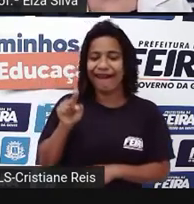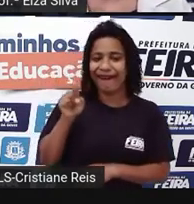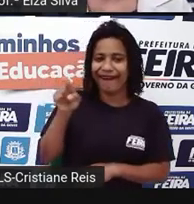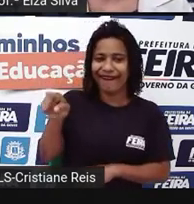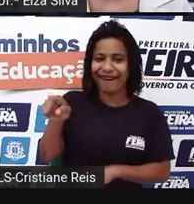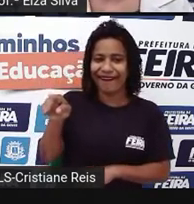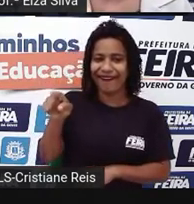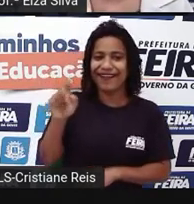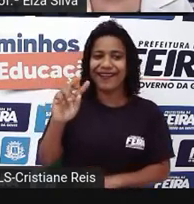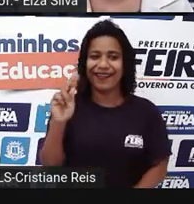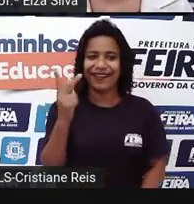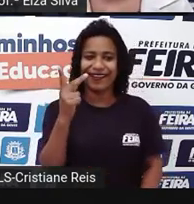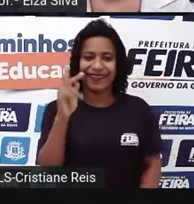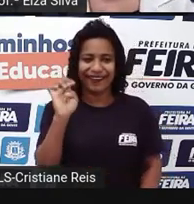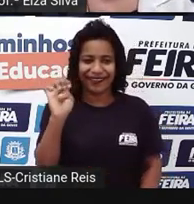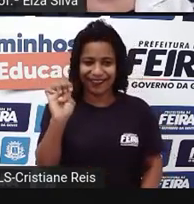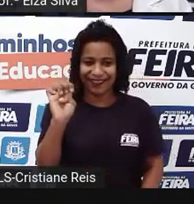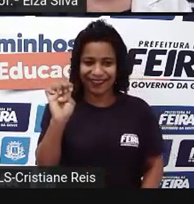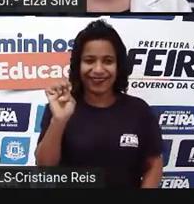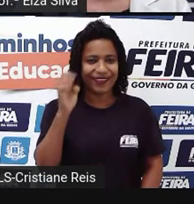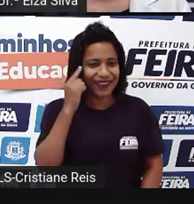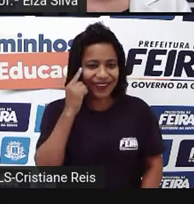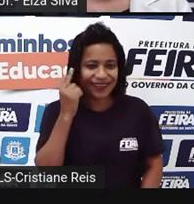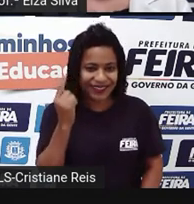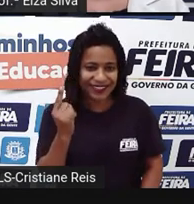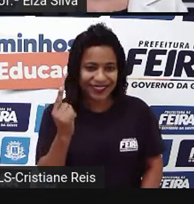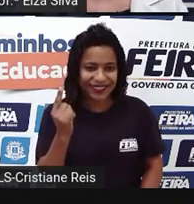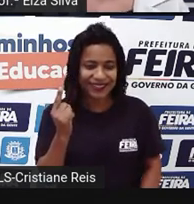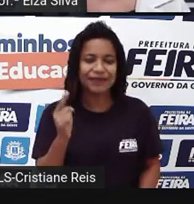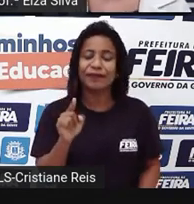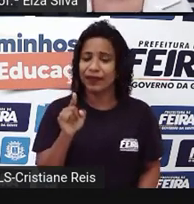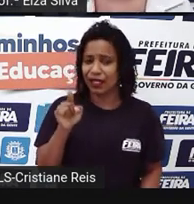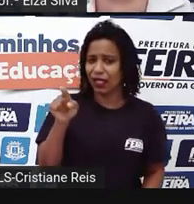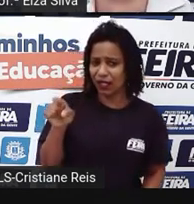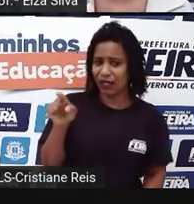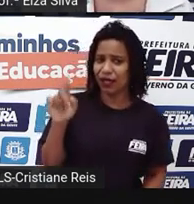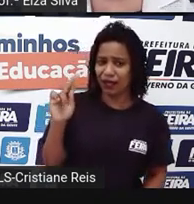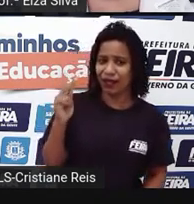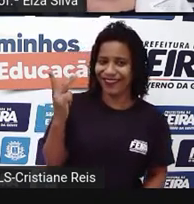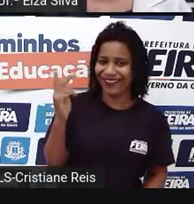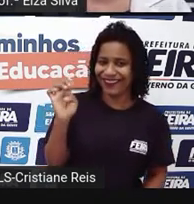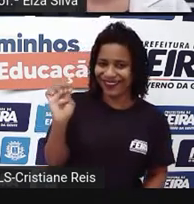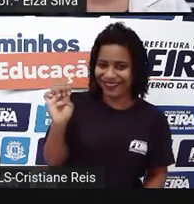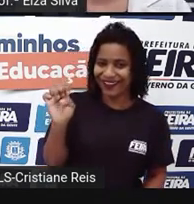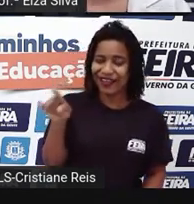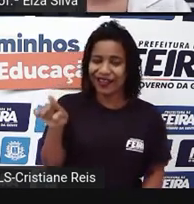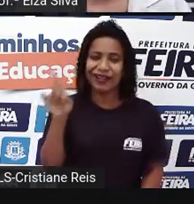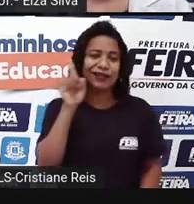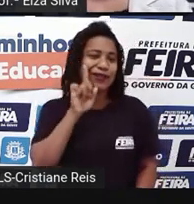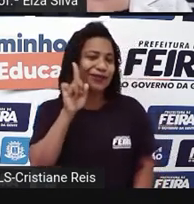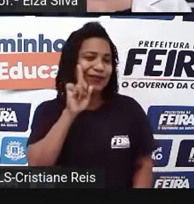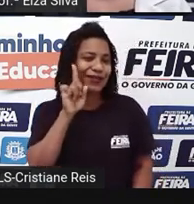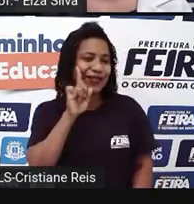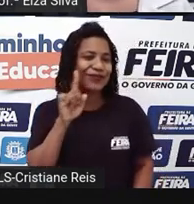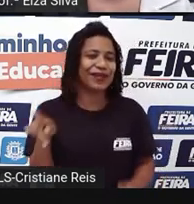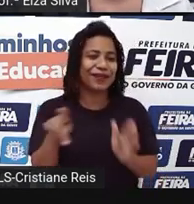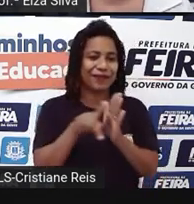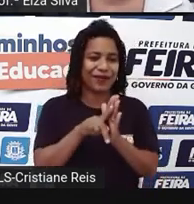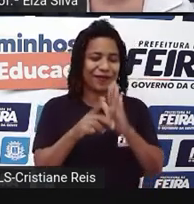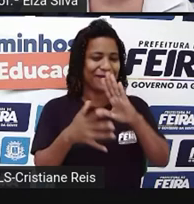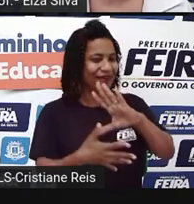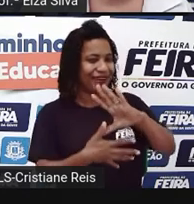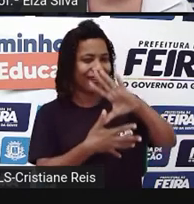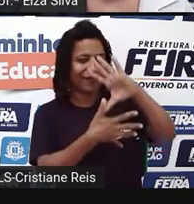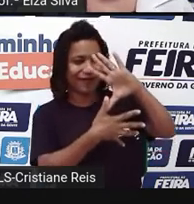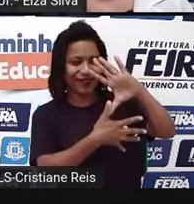is from the United States. He is American. Então, ele é dos Estados Unidos, ele é americano. Então, eu gostaria que